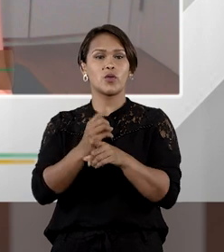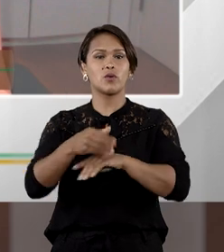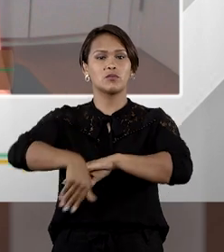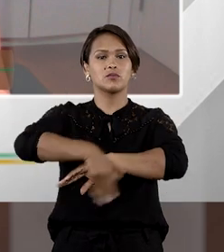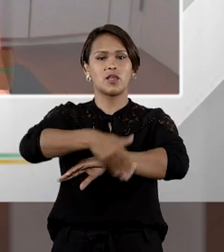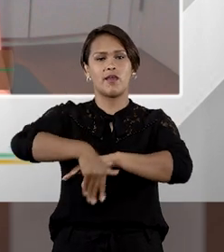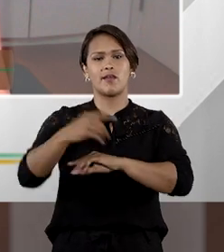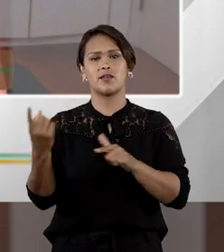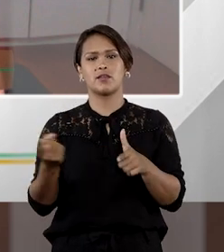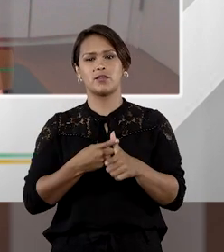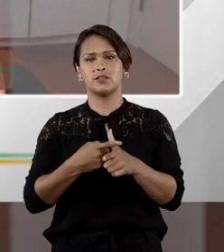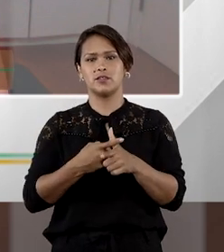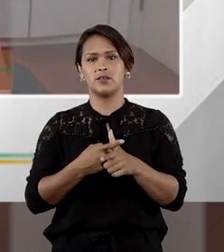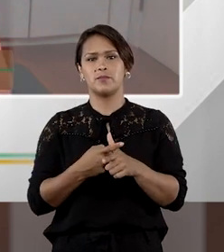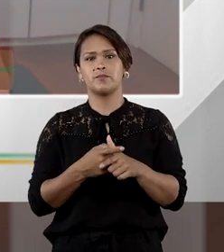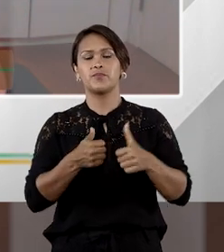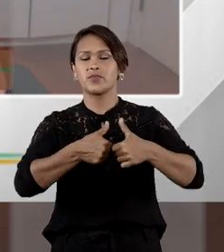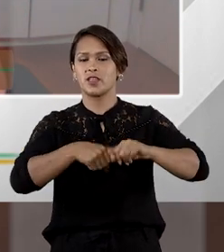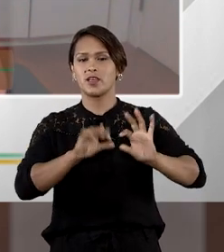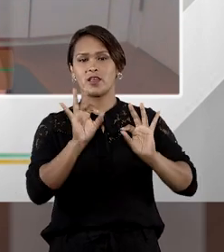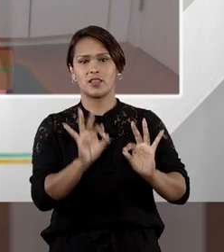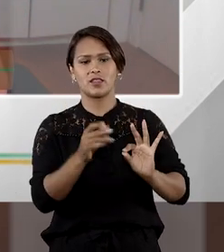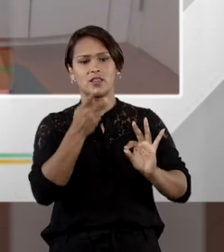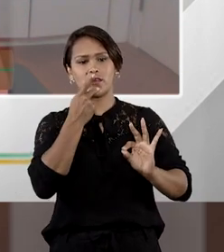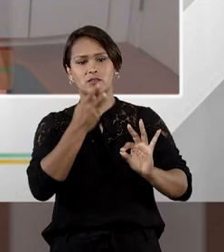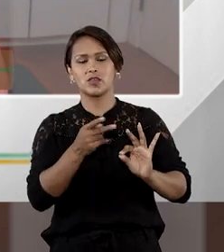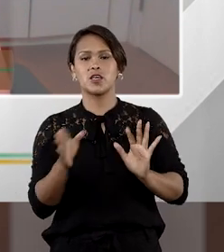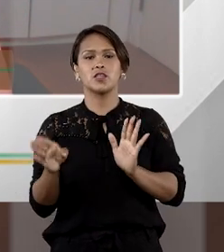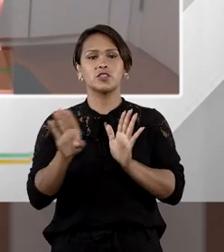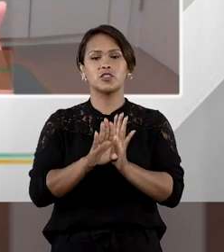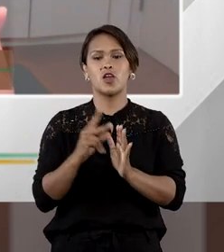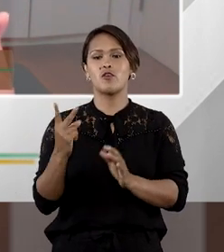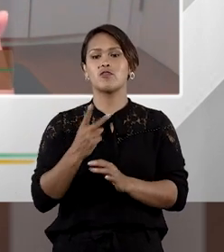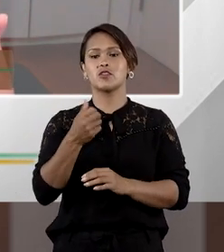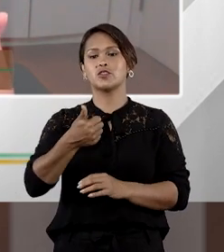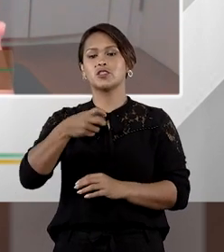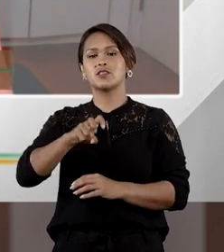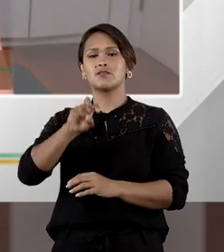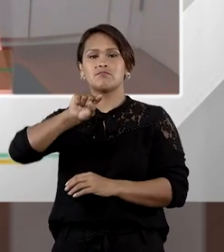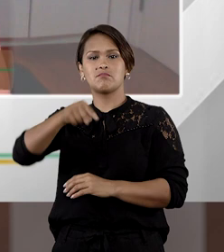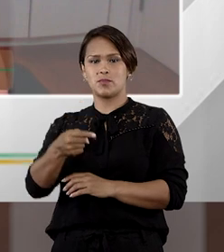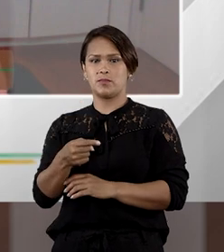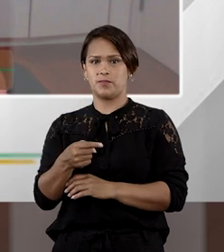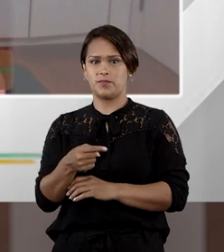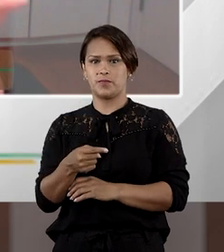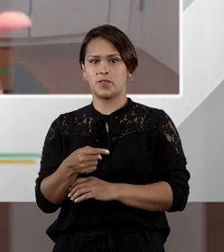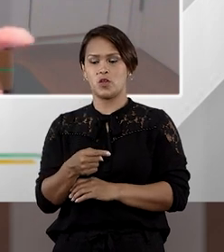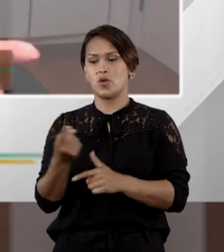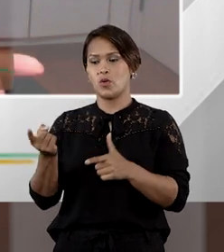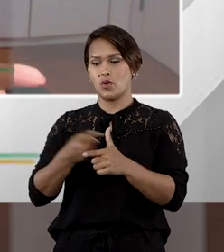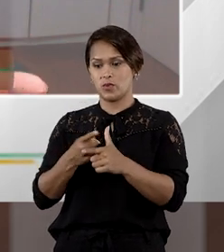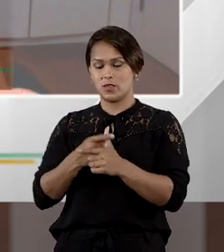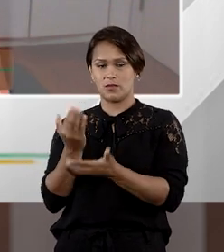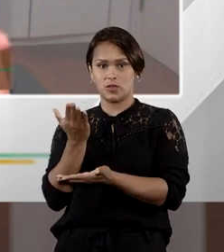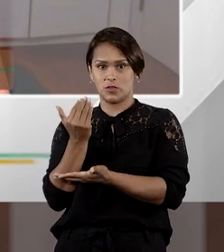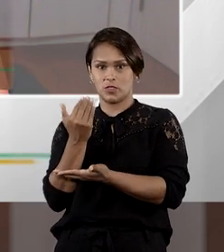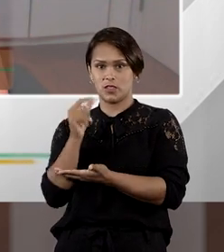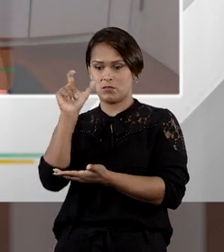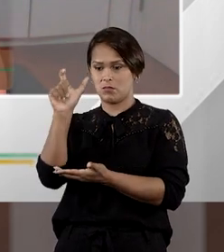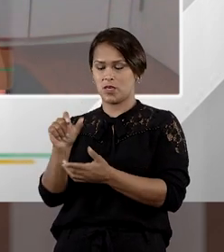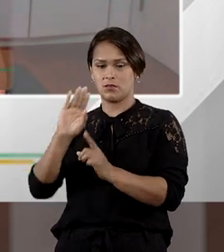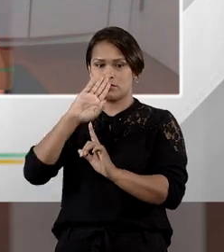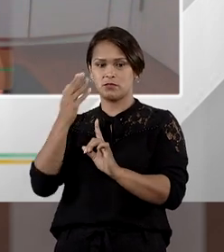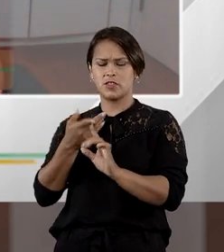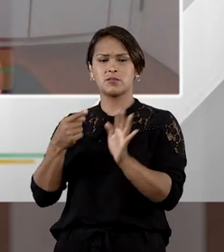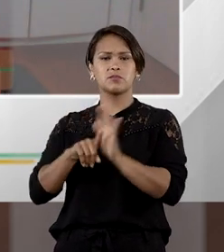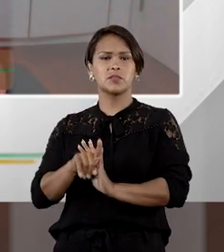endereço do devedor. E aí, então, digamos, tenha chegado ao valor de R$15 mil. O devedor de alimentos,